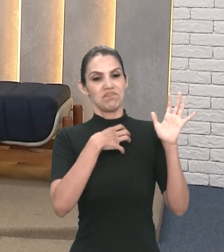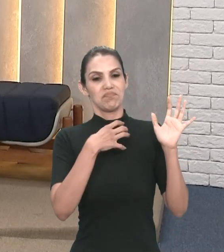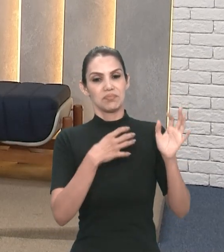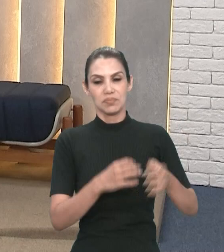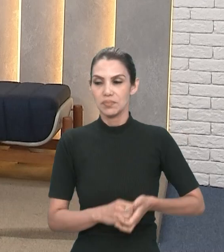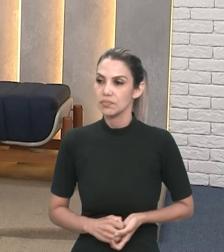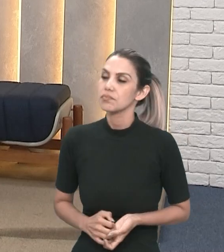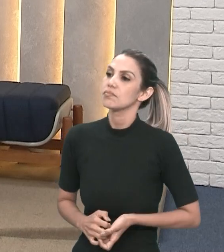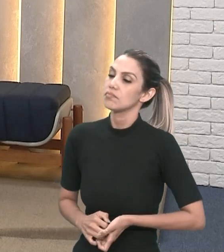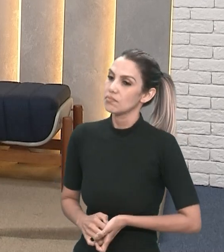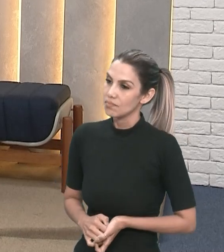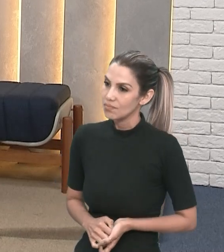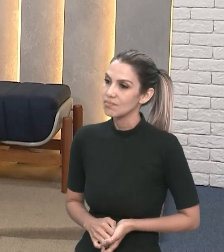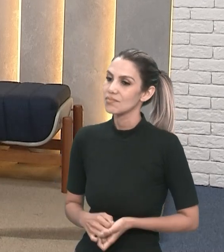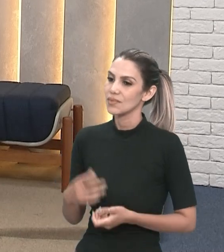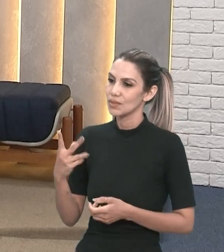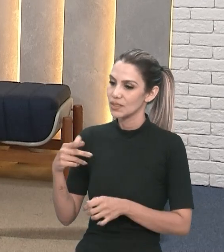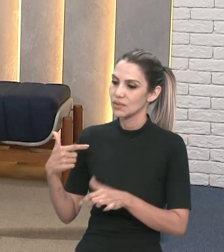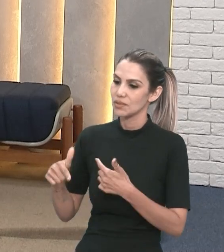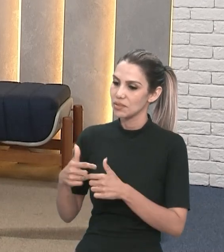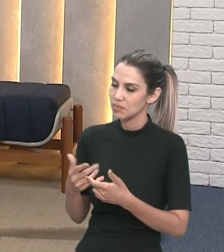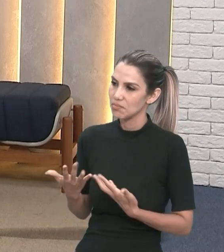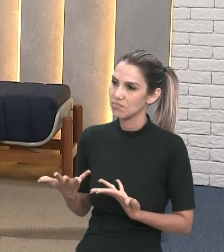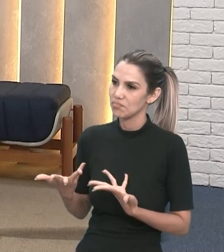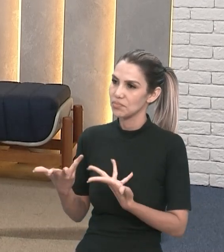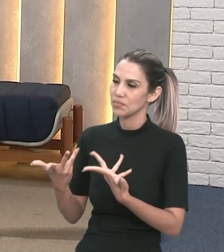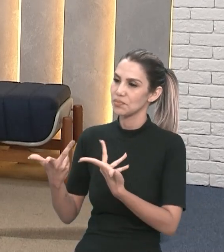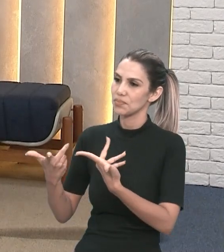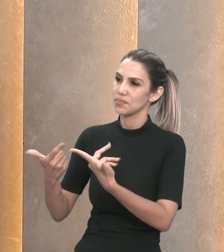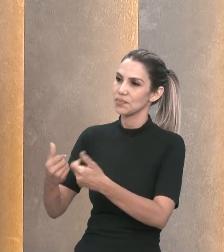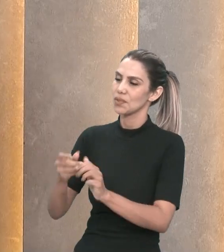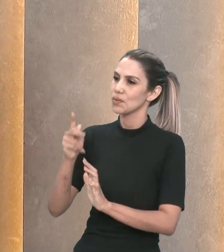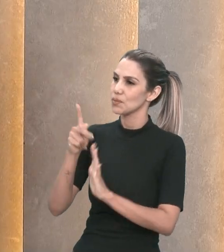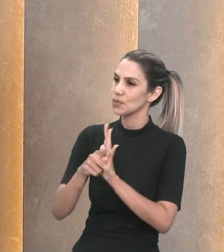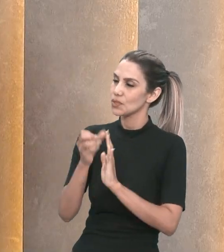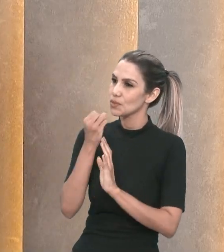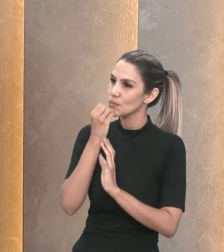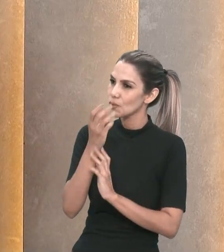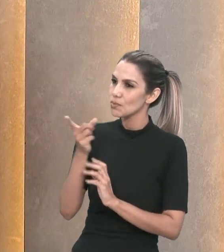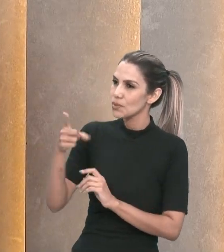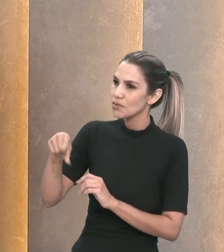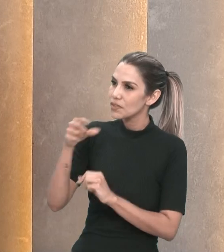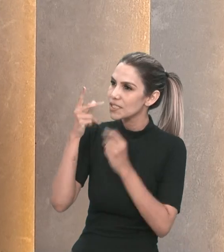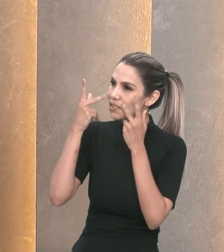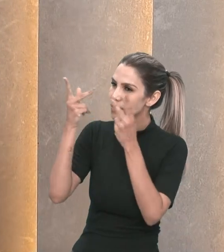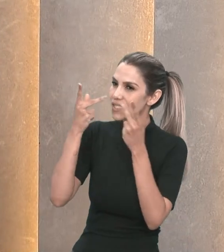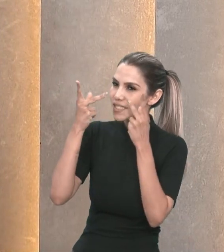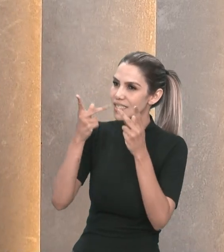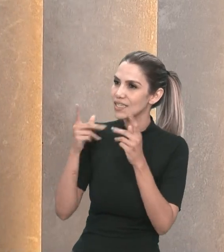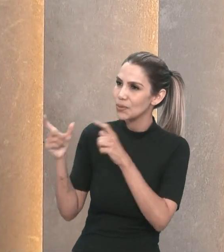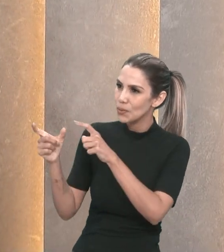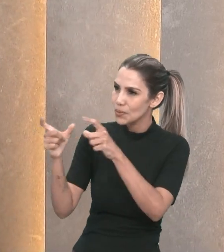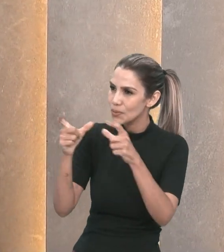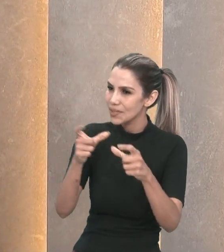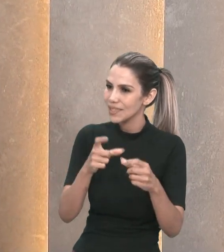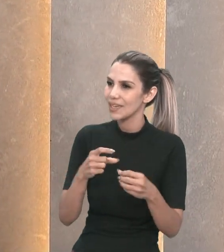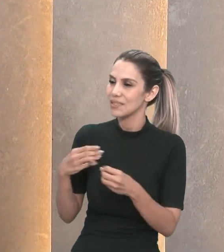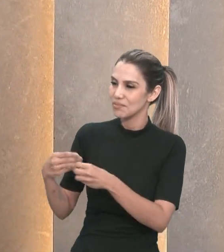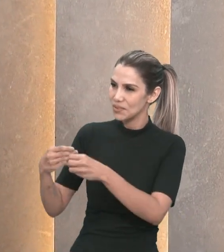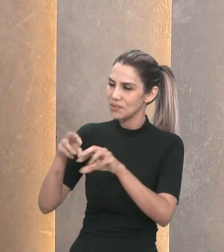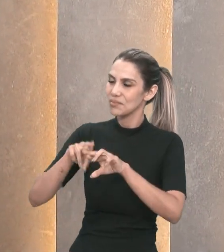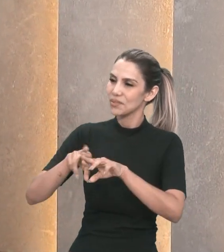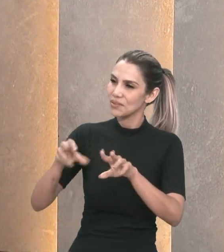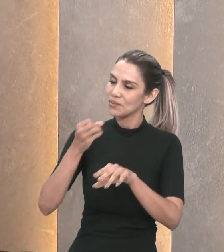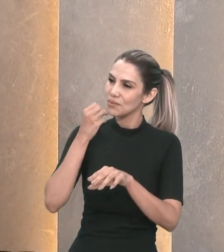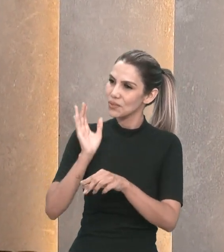juntam para passar por determinadas regiões e contribuindo também com o meio ambiente, né? Nessa divulgação. O trabalho do